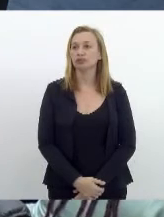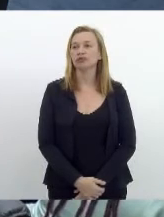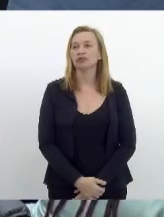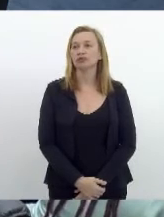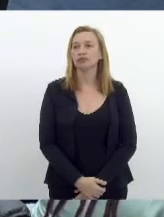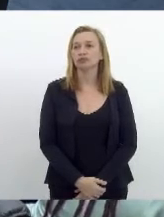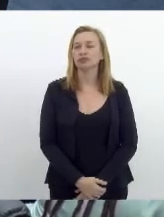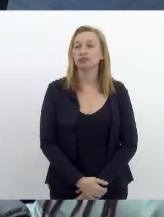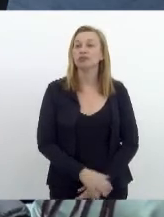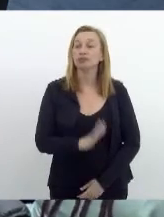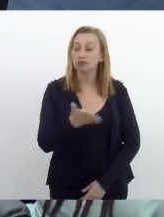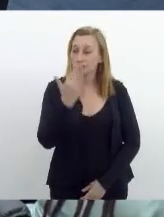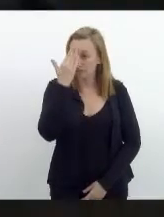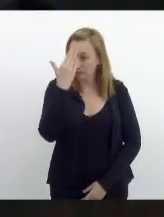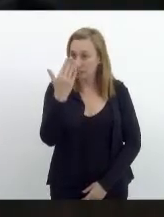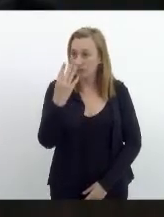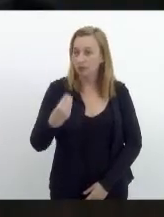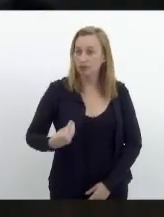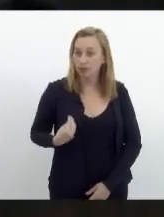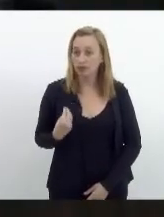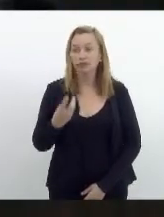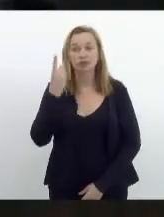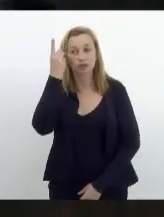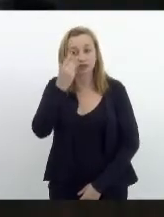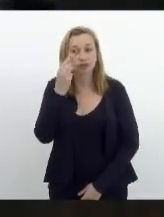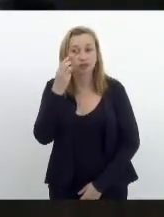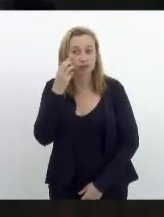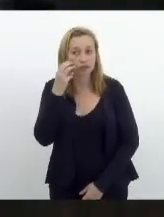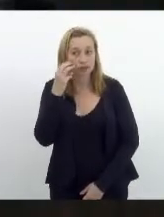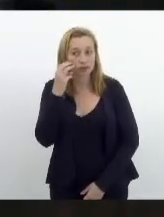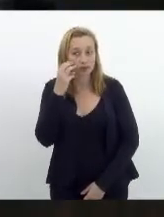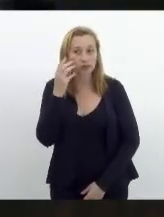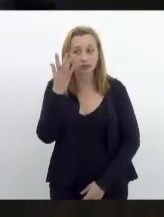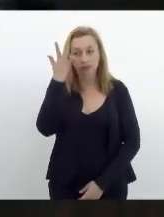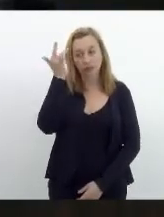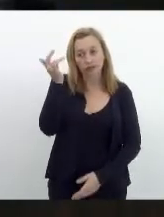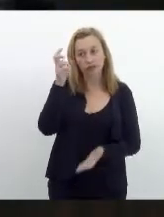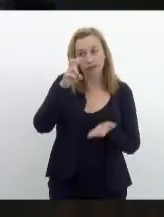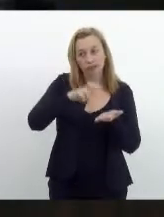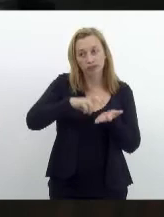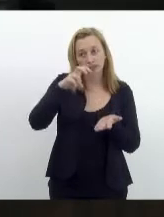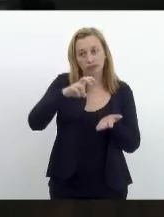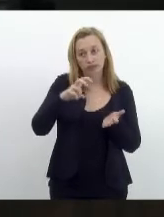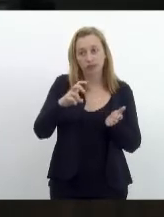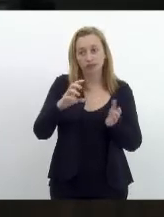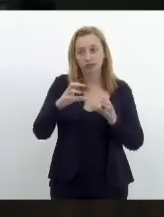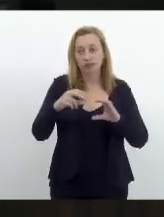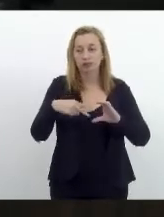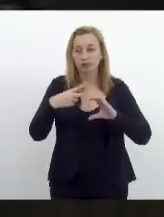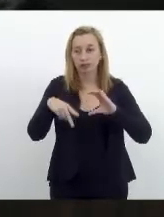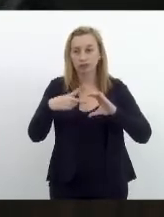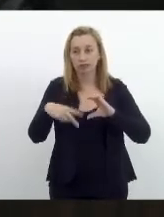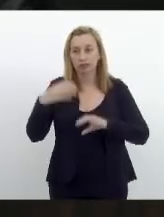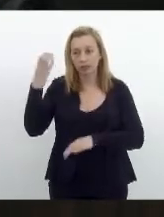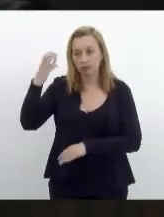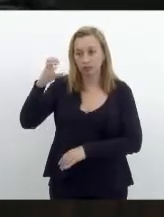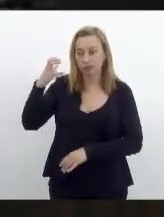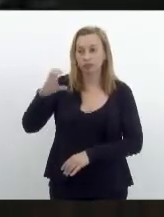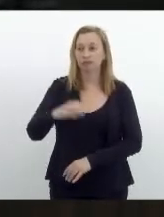E já agradecer a presença de Vossa Excelência, deputado Valdeck, na manhã de hoje na Câmara Municipal de Niterói. Muito agradecido.